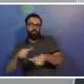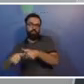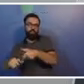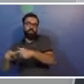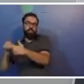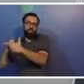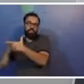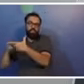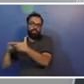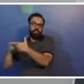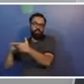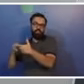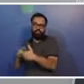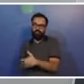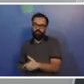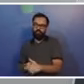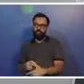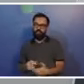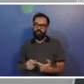ó.